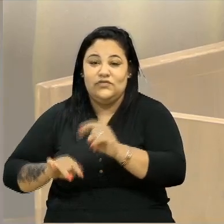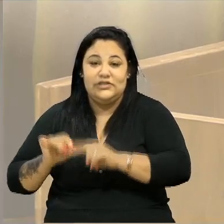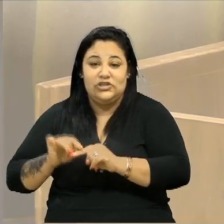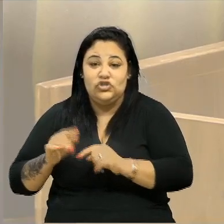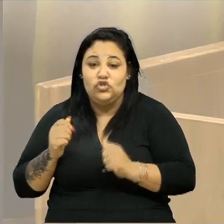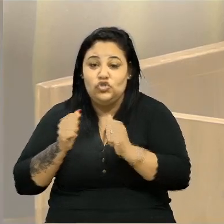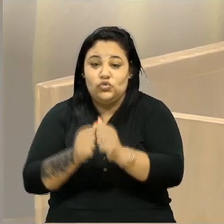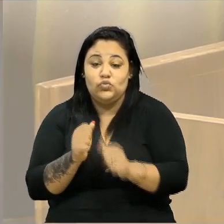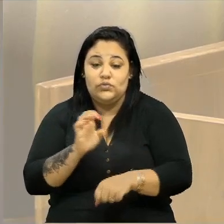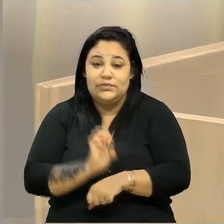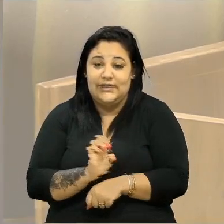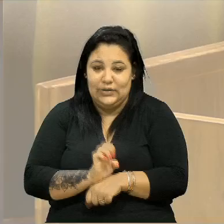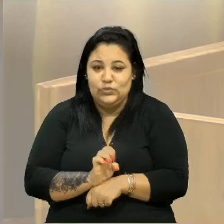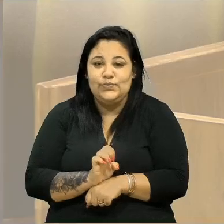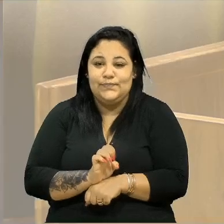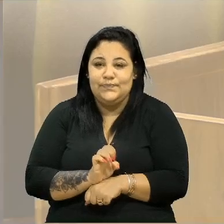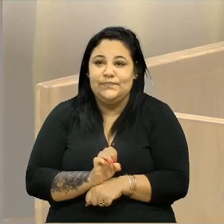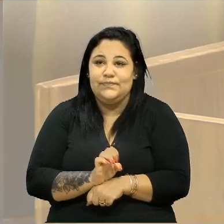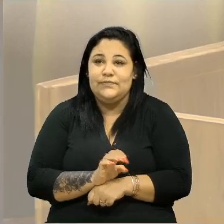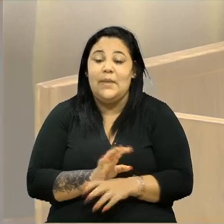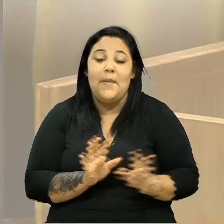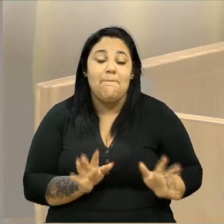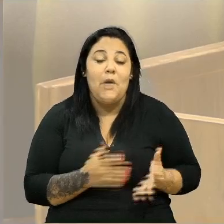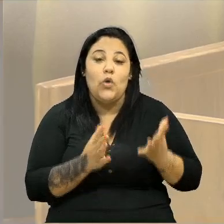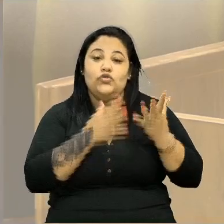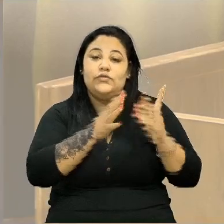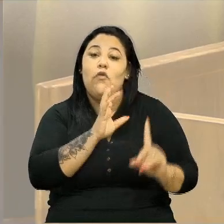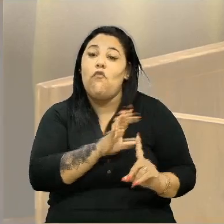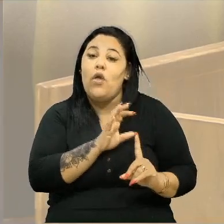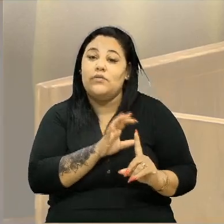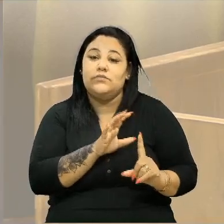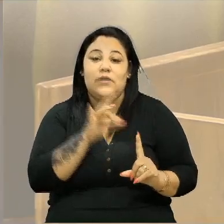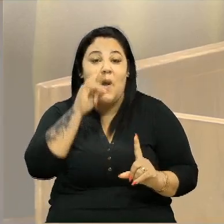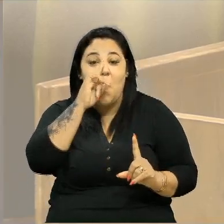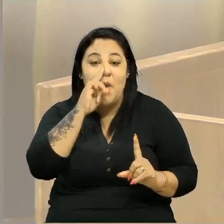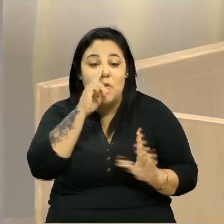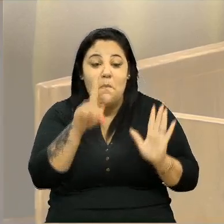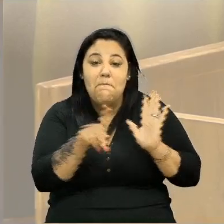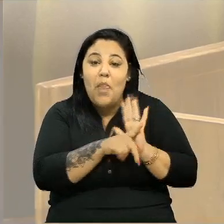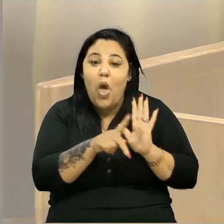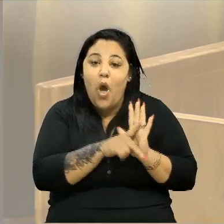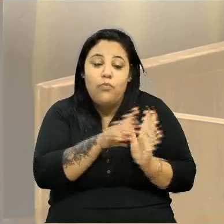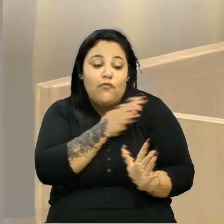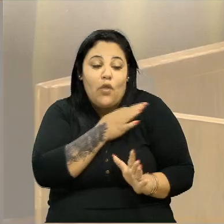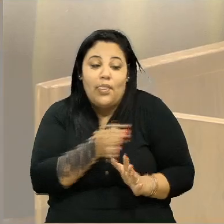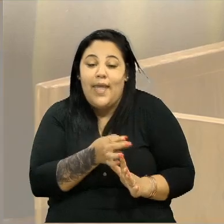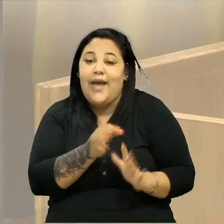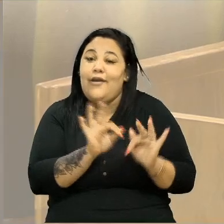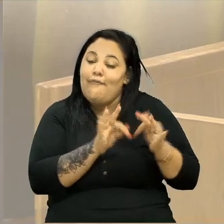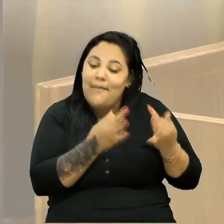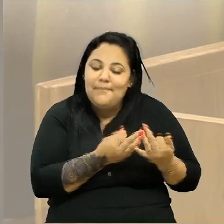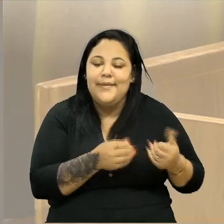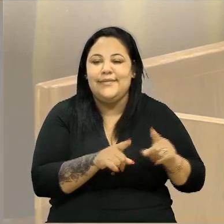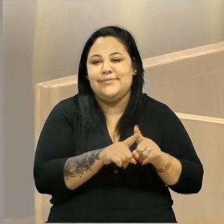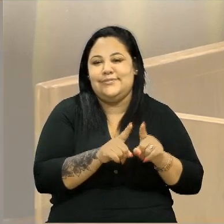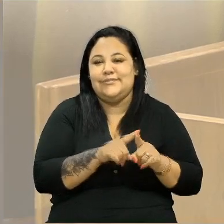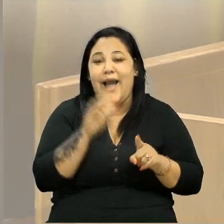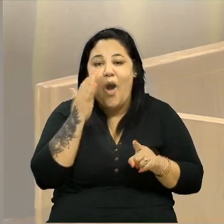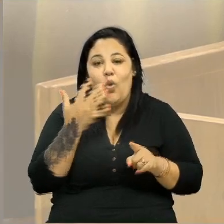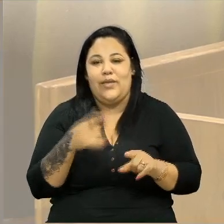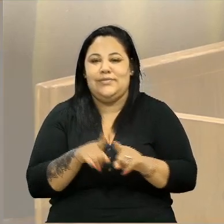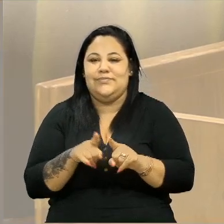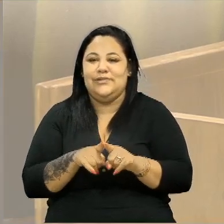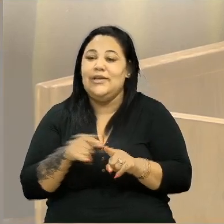Estado, é estar fomentando o risco aos próprios voluntários, suas famílias, e que não terão